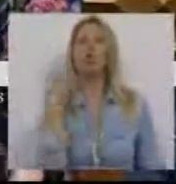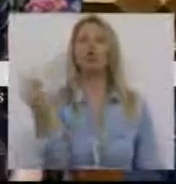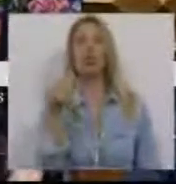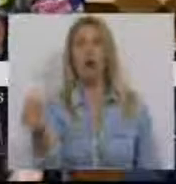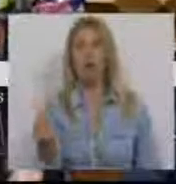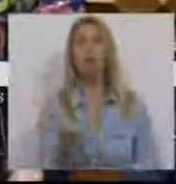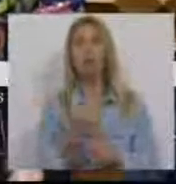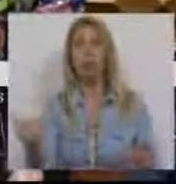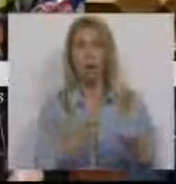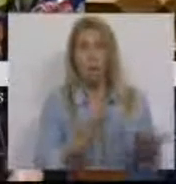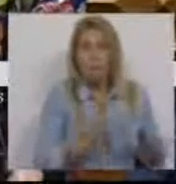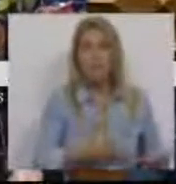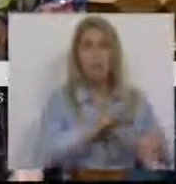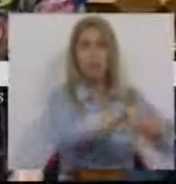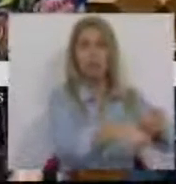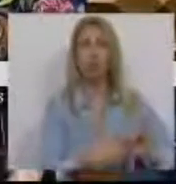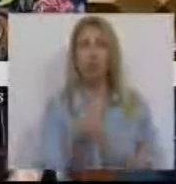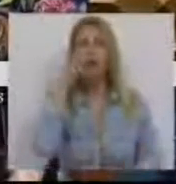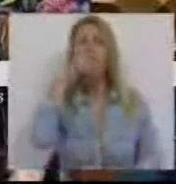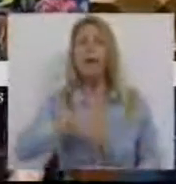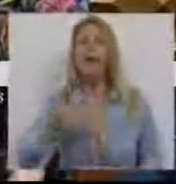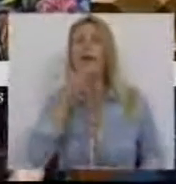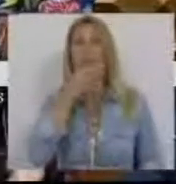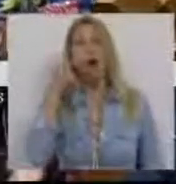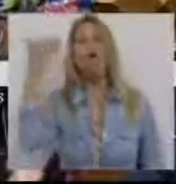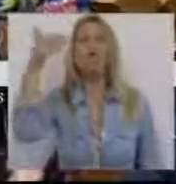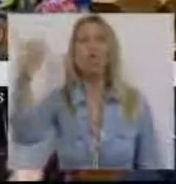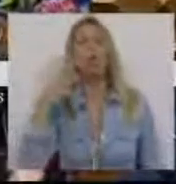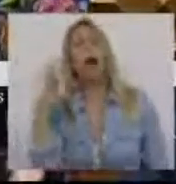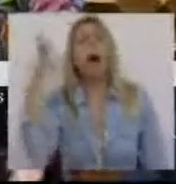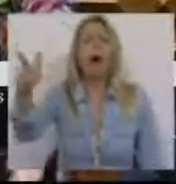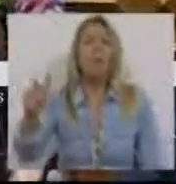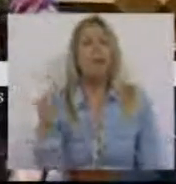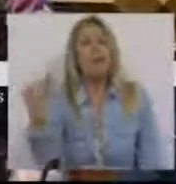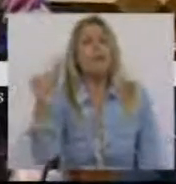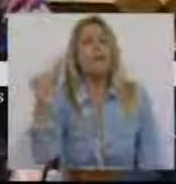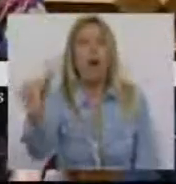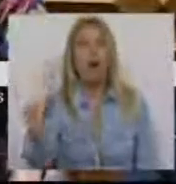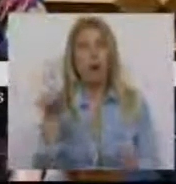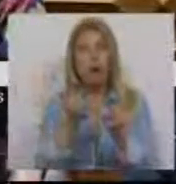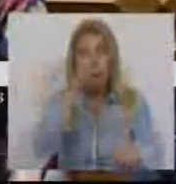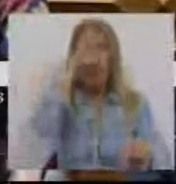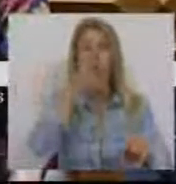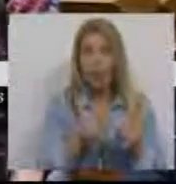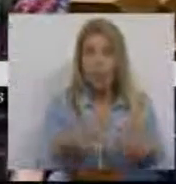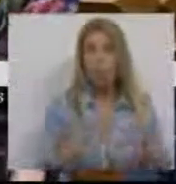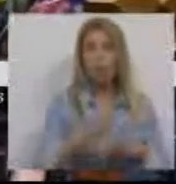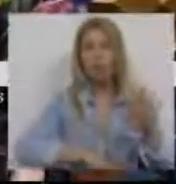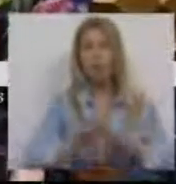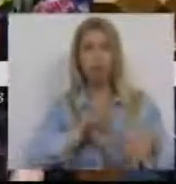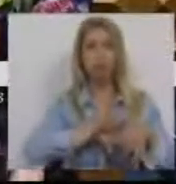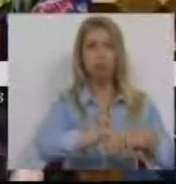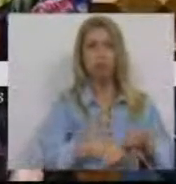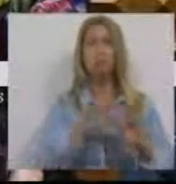presente. Quem fala do futuro, invocando o futuro como o amanhã que virá, é aquele Governo que está hoje a destruir as condições